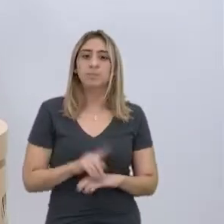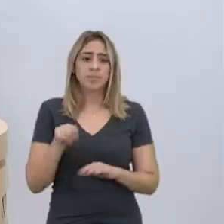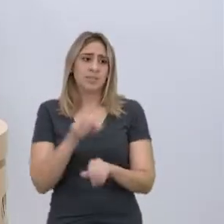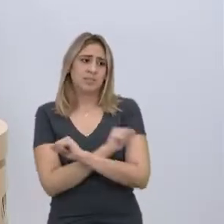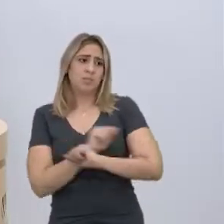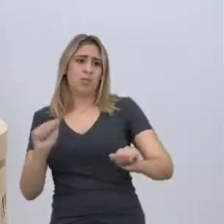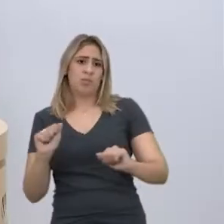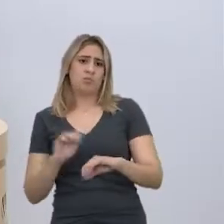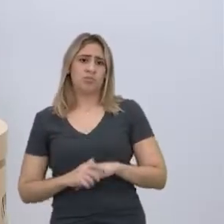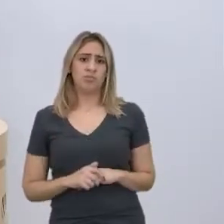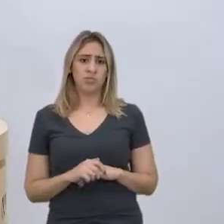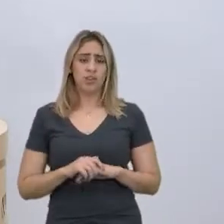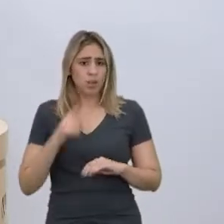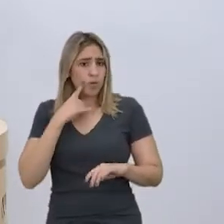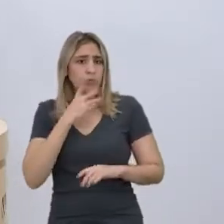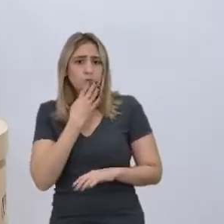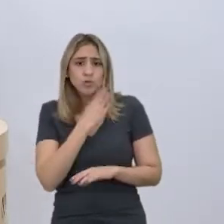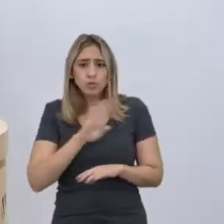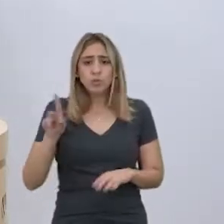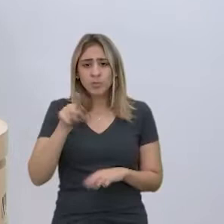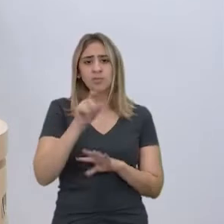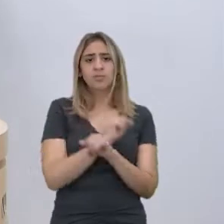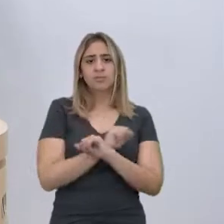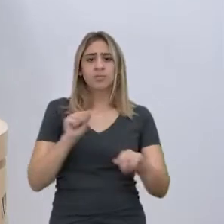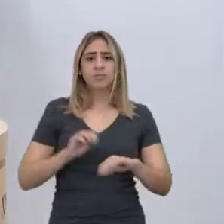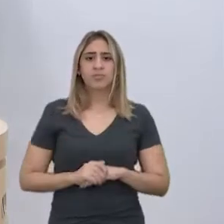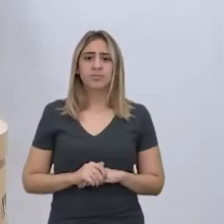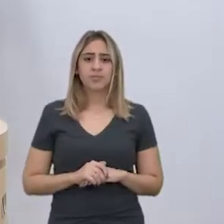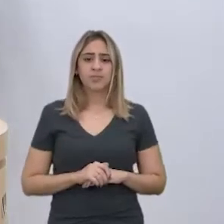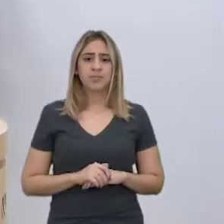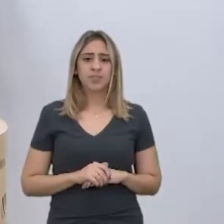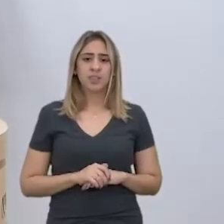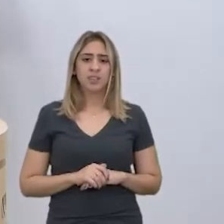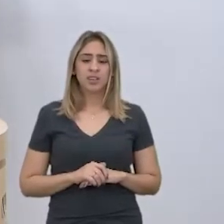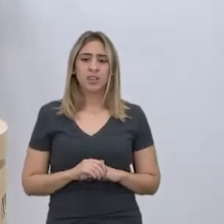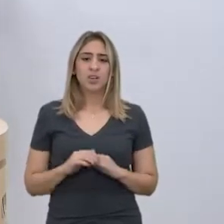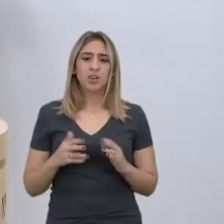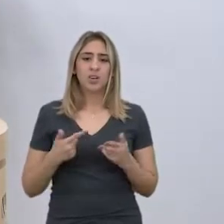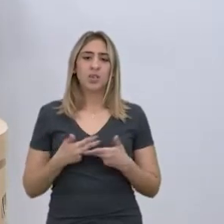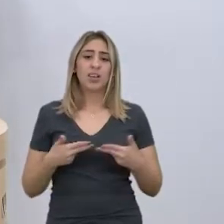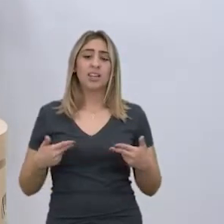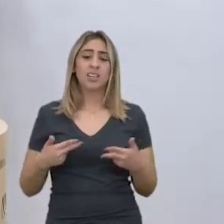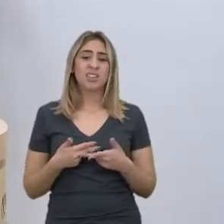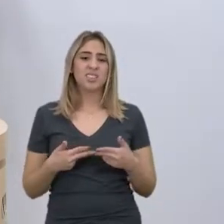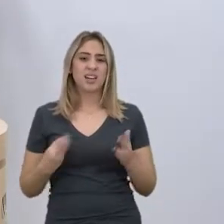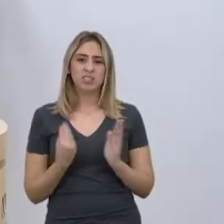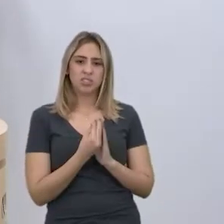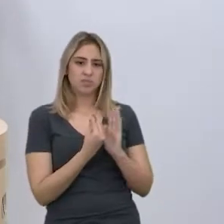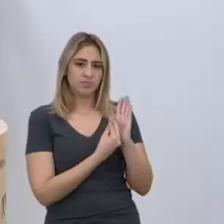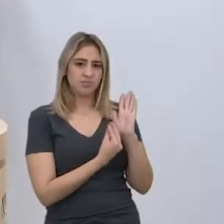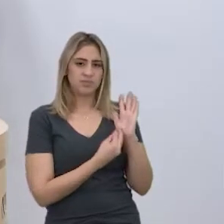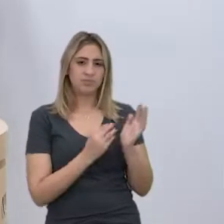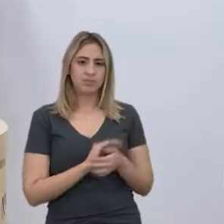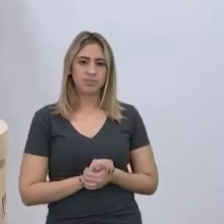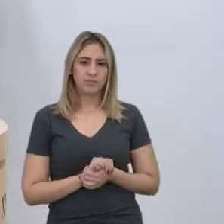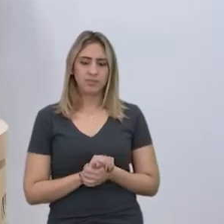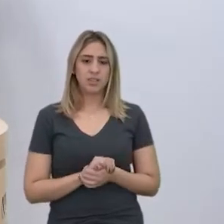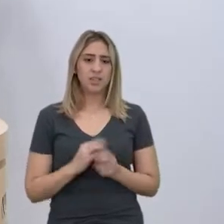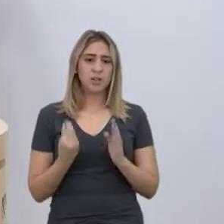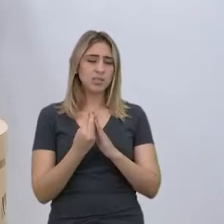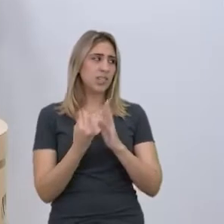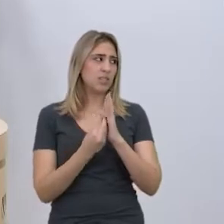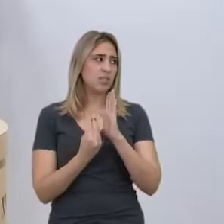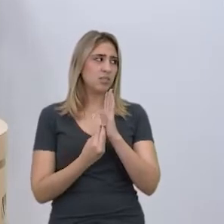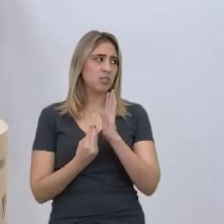explode. Juro para vocês, já aconteceu. Explode. E aí, a gente tem uma panela elétrica.